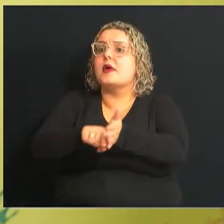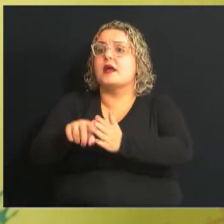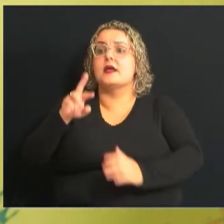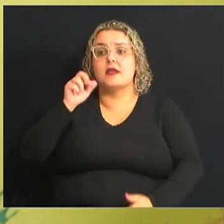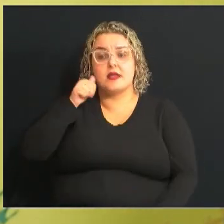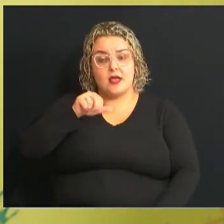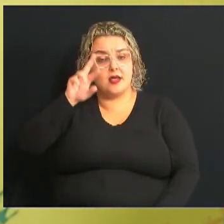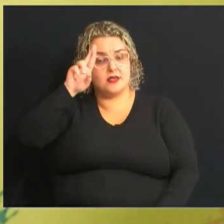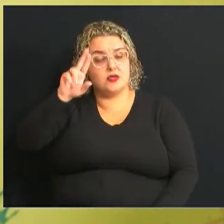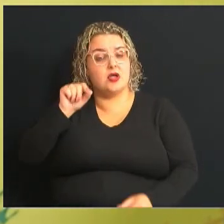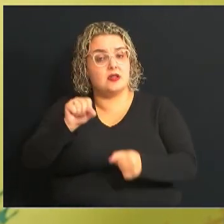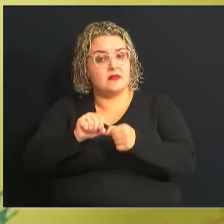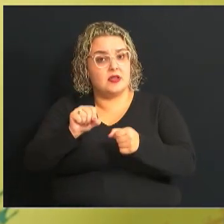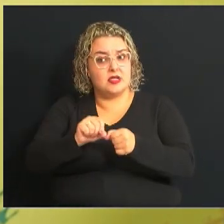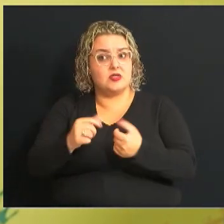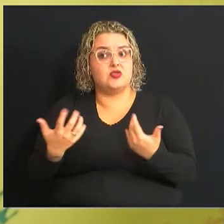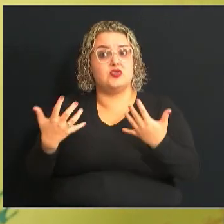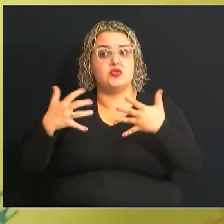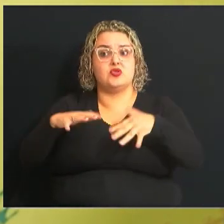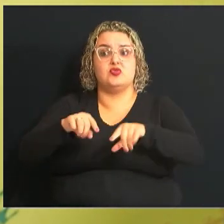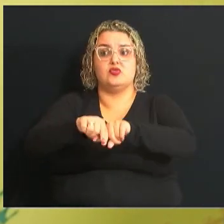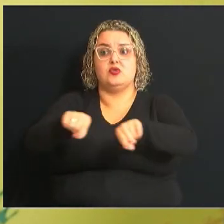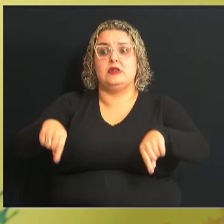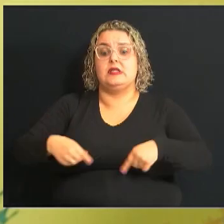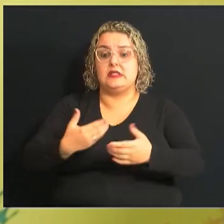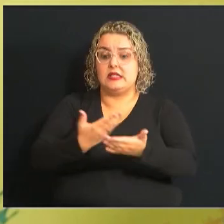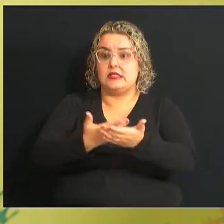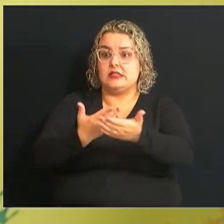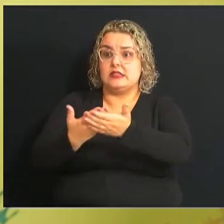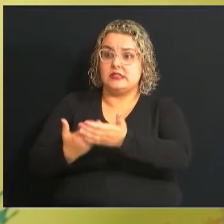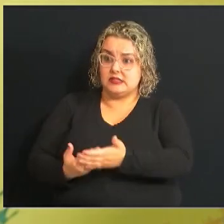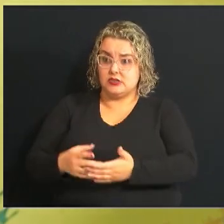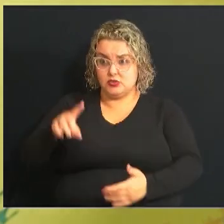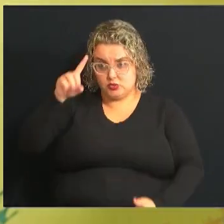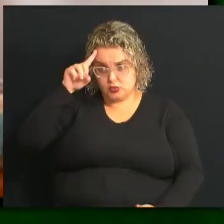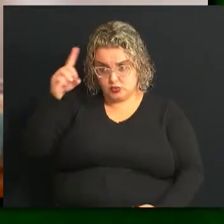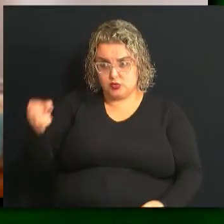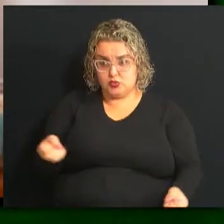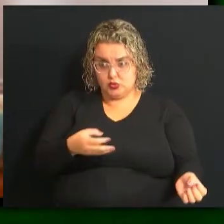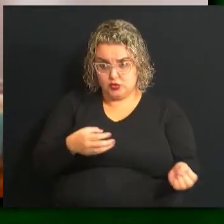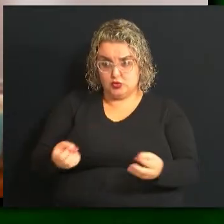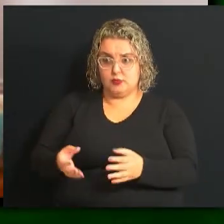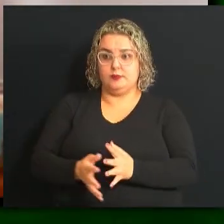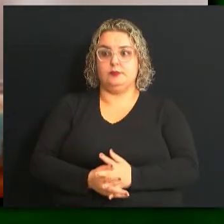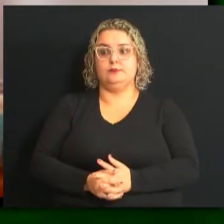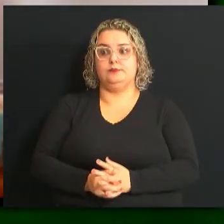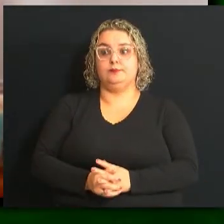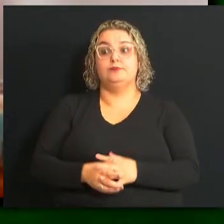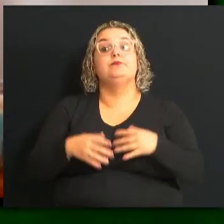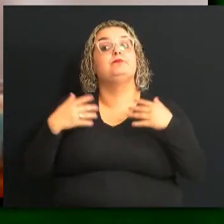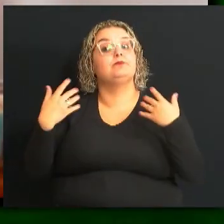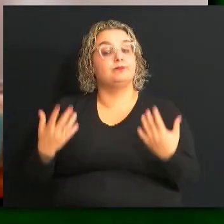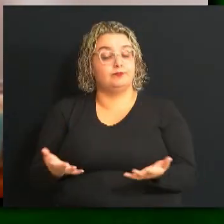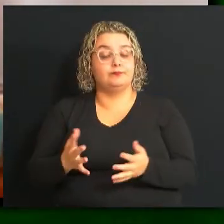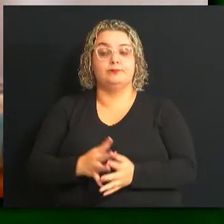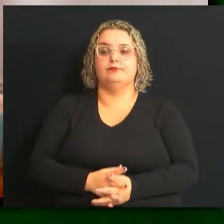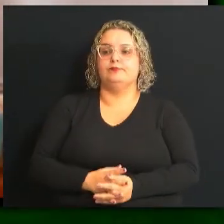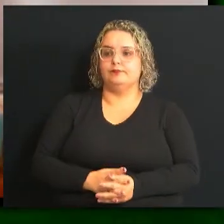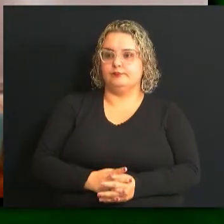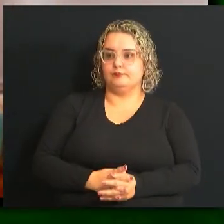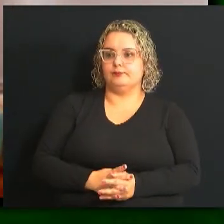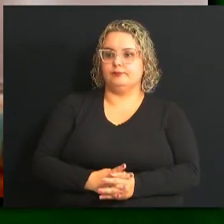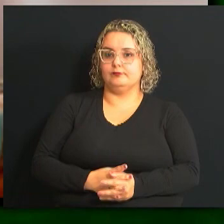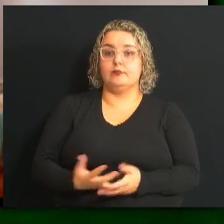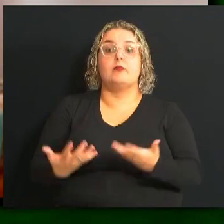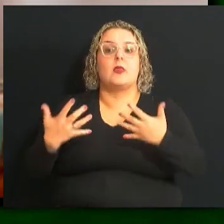faz sobre a inclusão na sala de aula nos dias atuais? Então, a